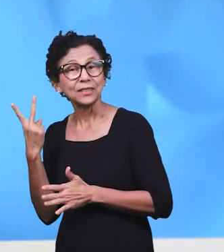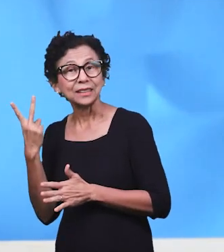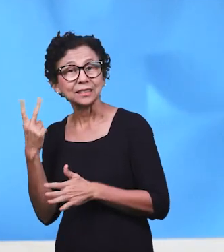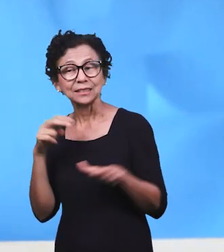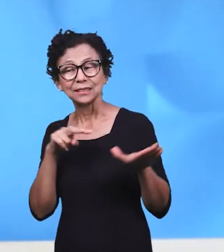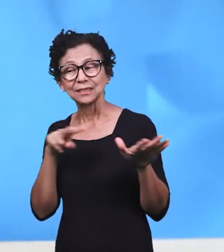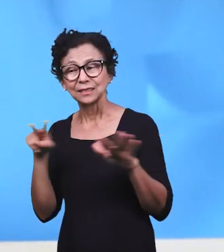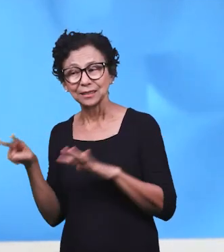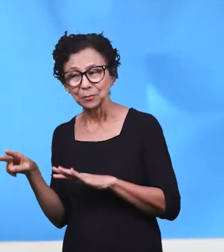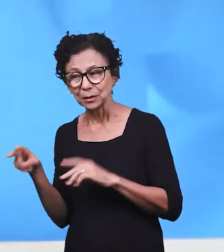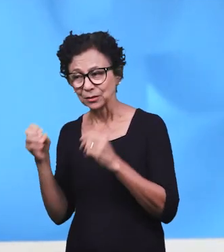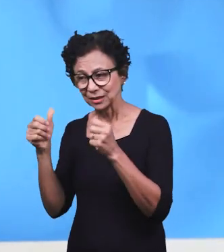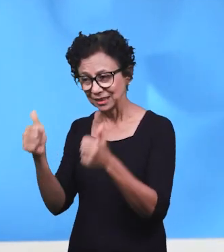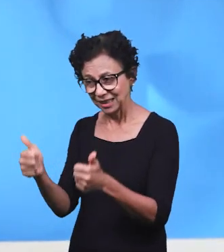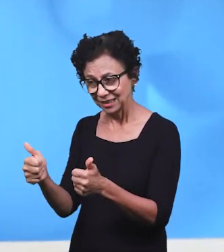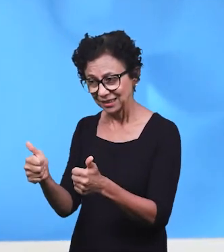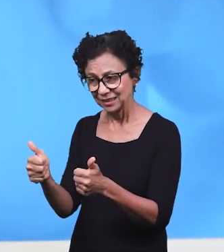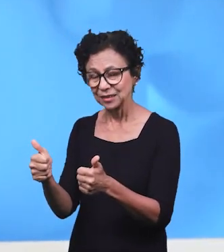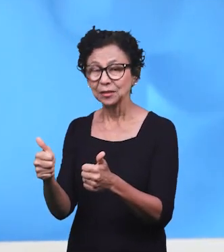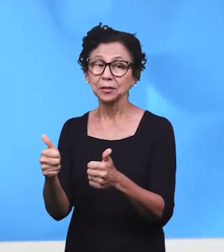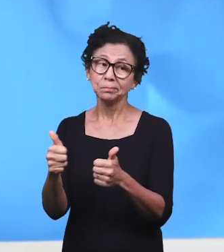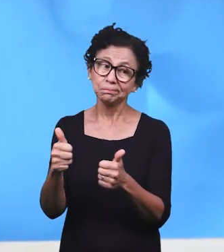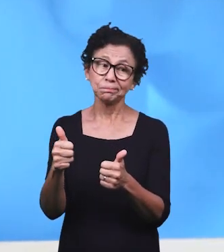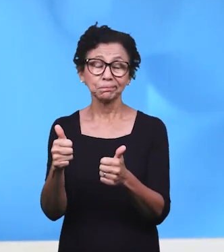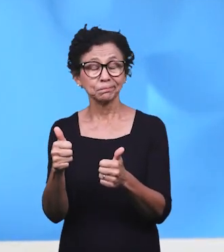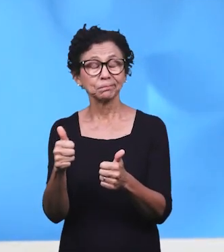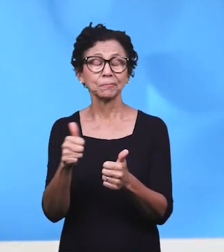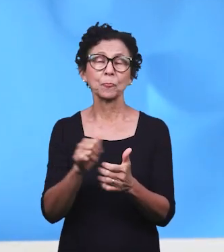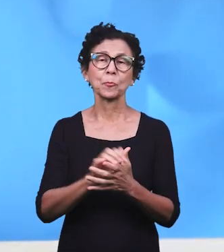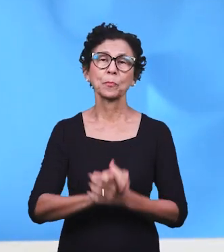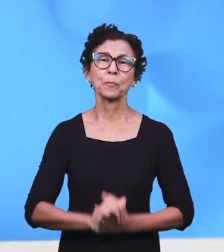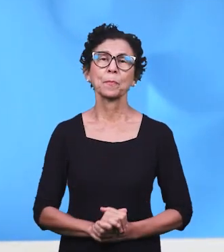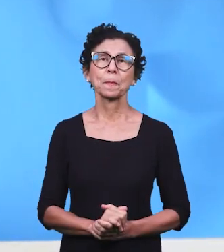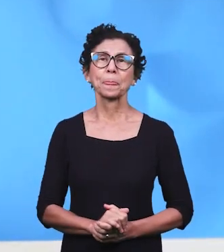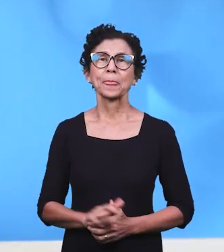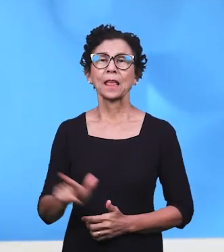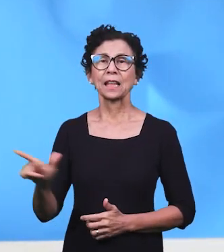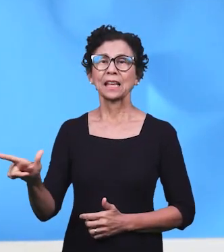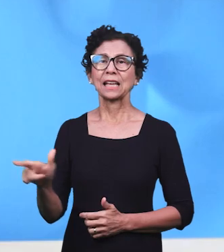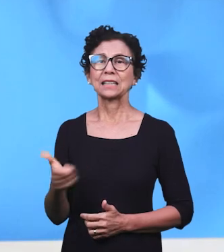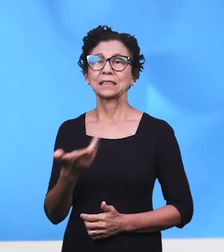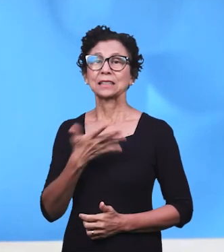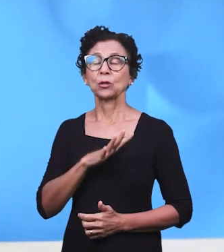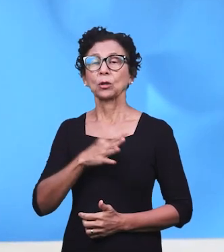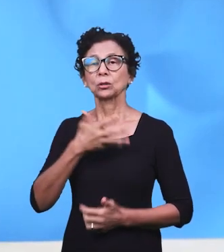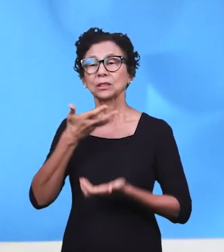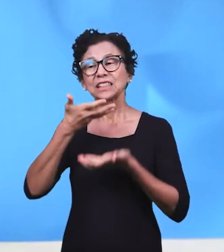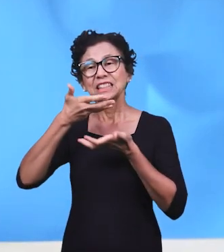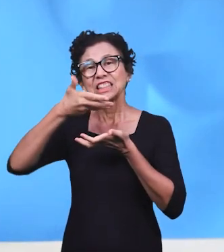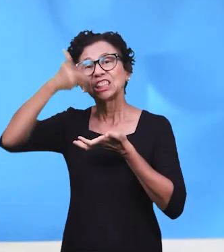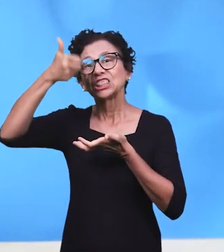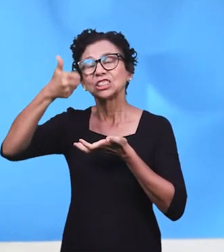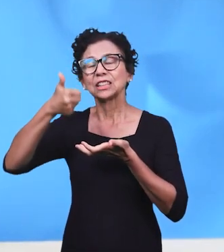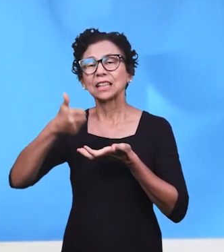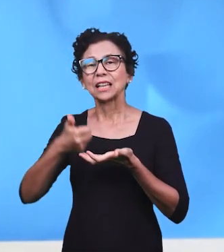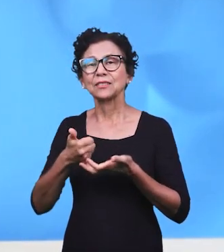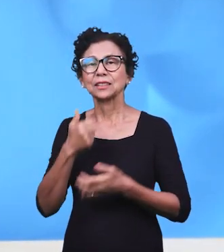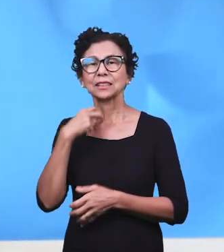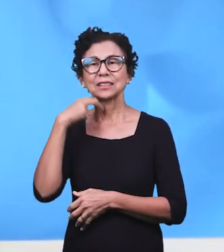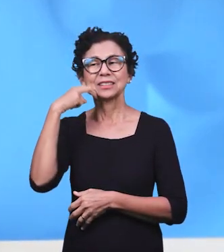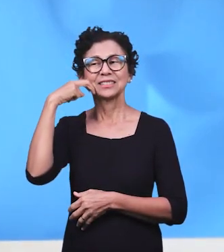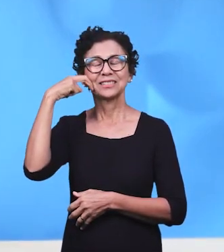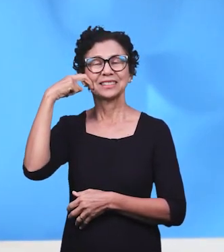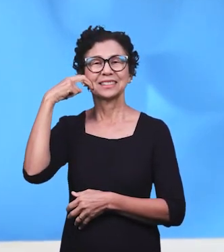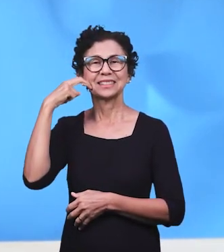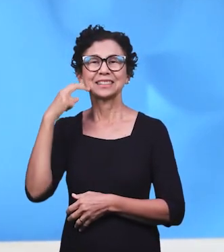Por quê? O idoso, geralmente essas pessoas que não gostam de tirar, eles têm vergonha. E